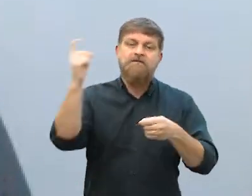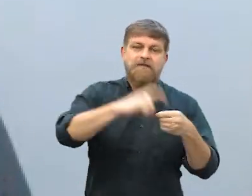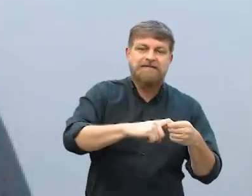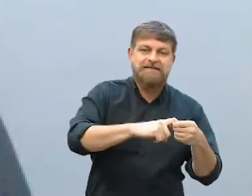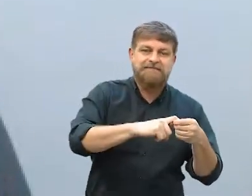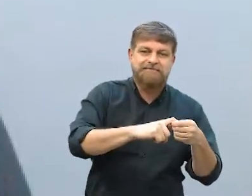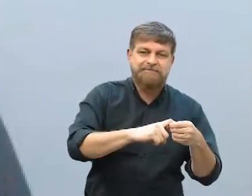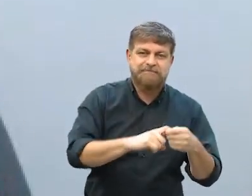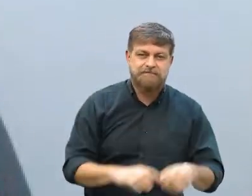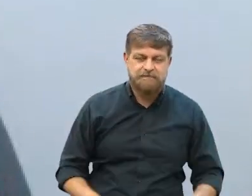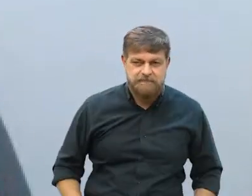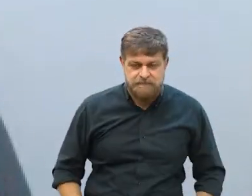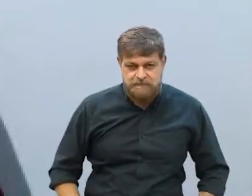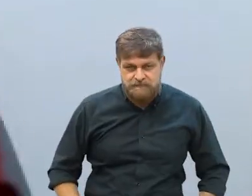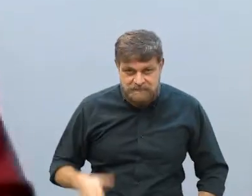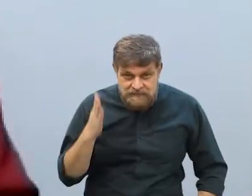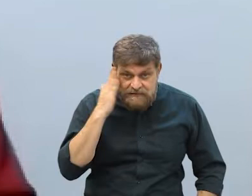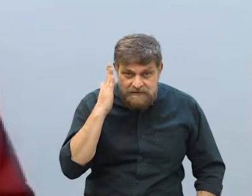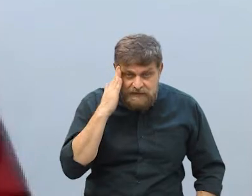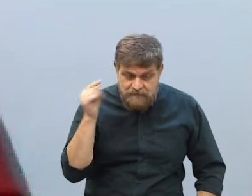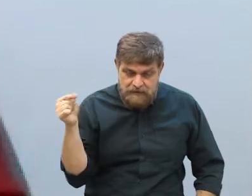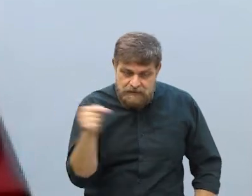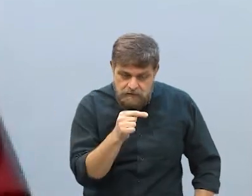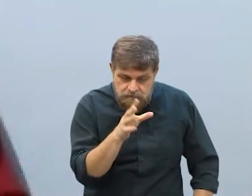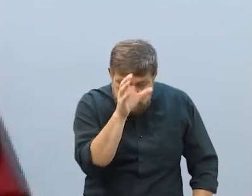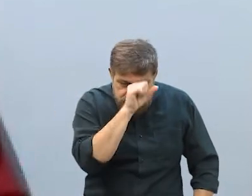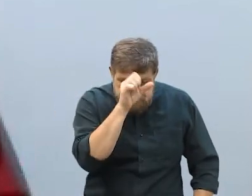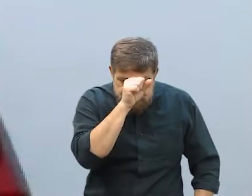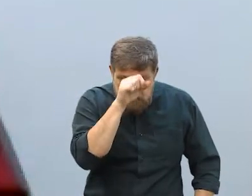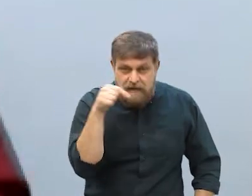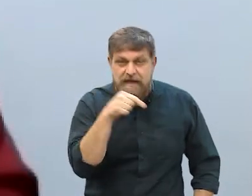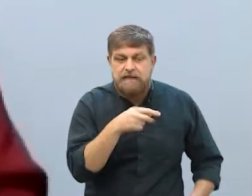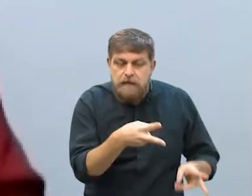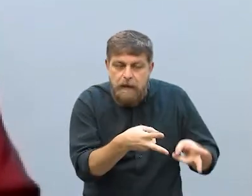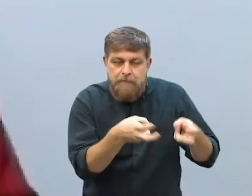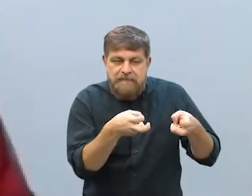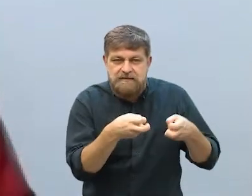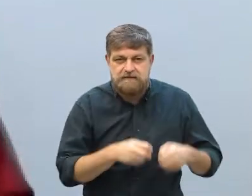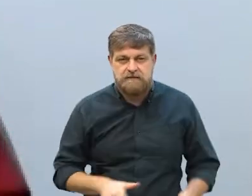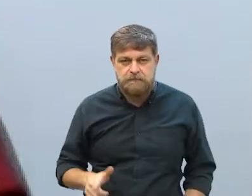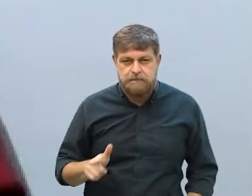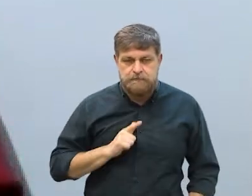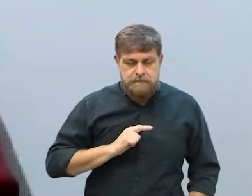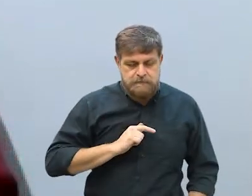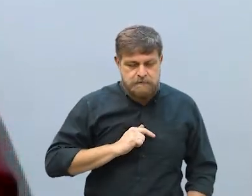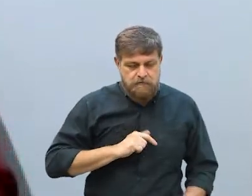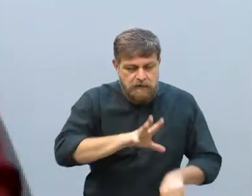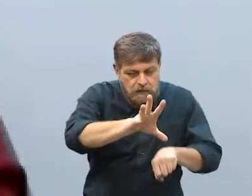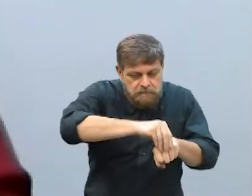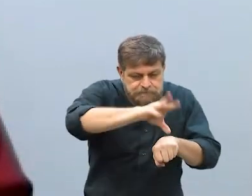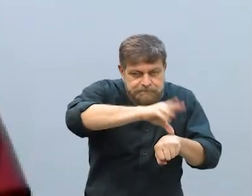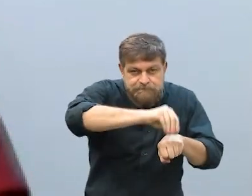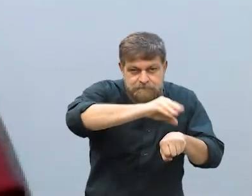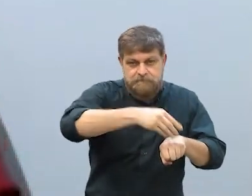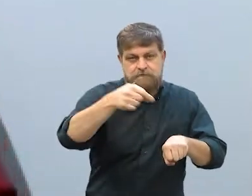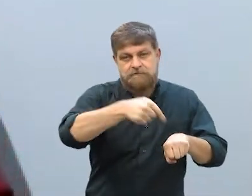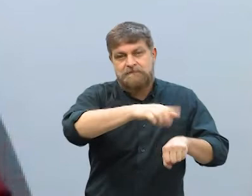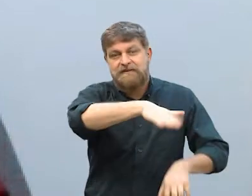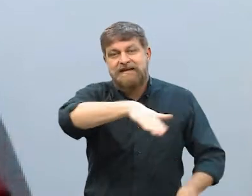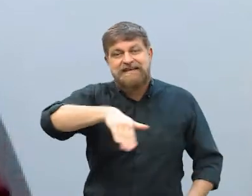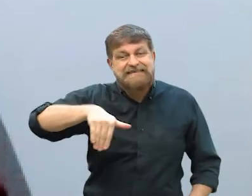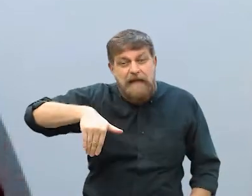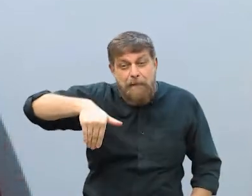isso. Sabe? Então, o que eles perceberam? Que a apreensão, a criança apreende muito